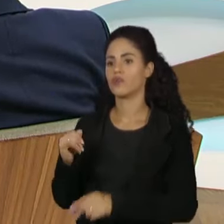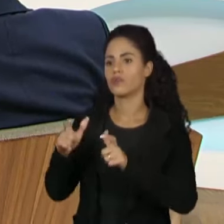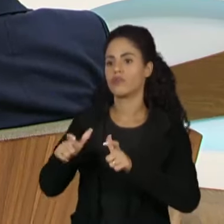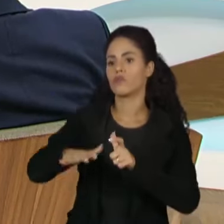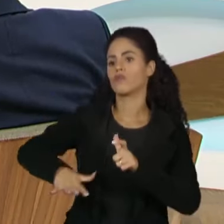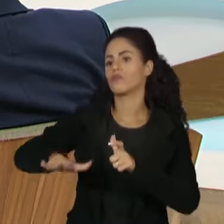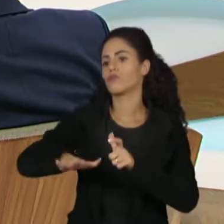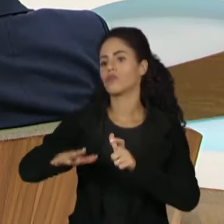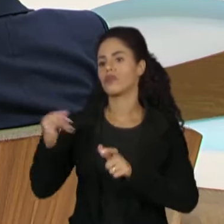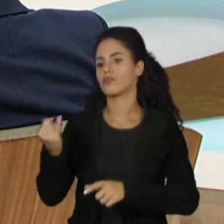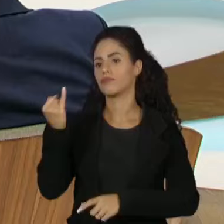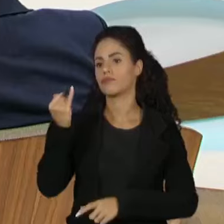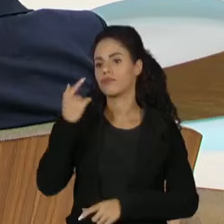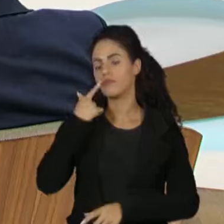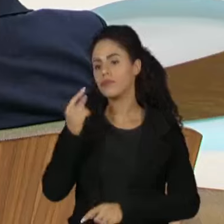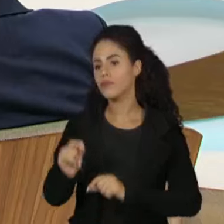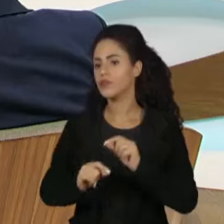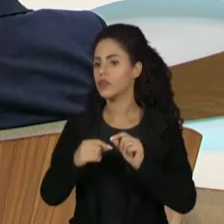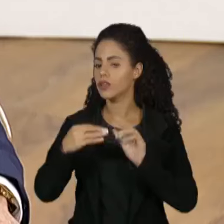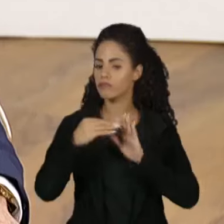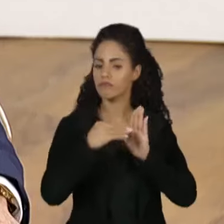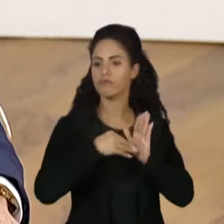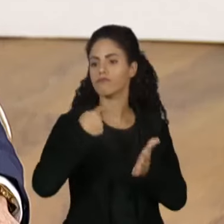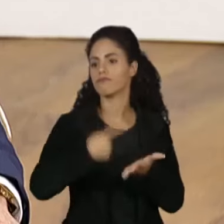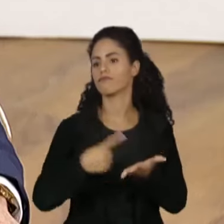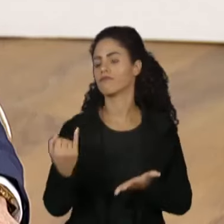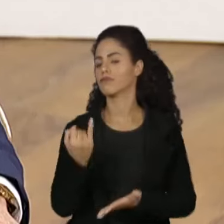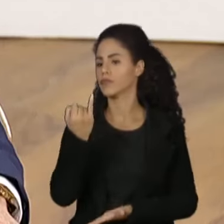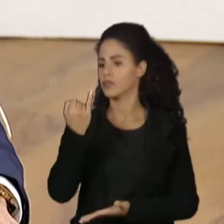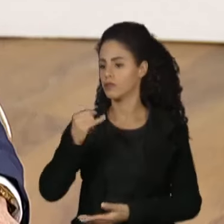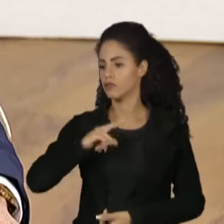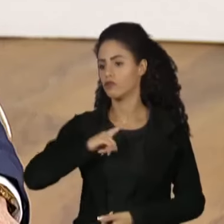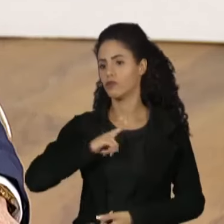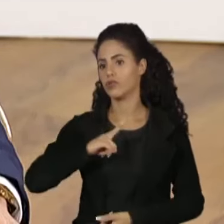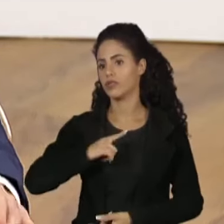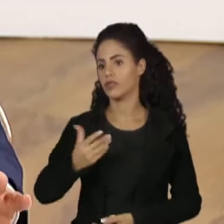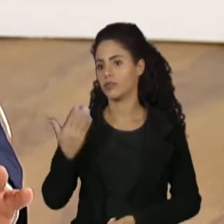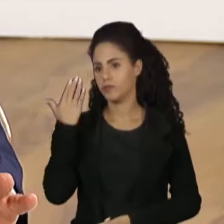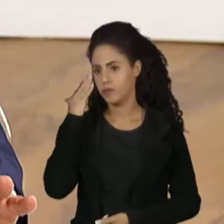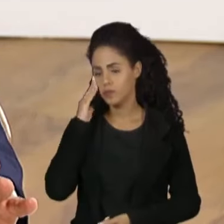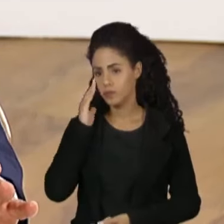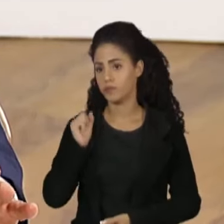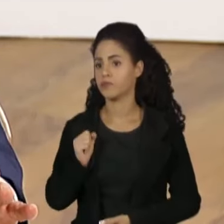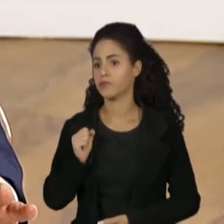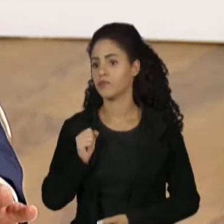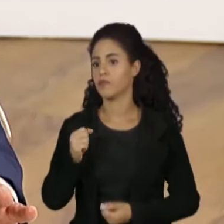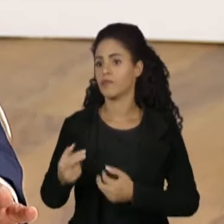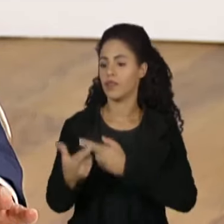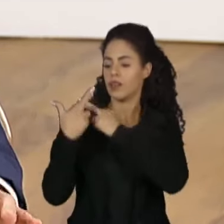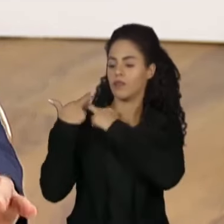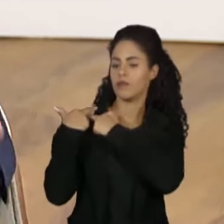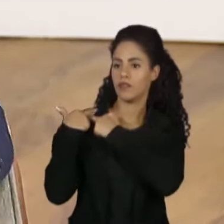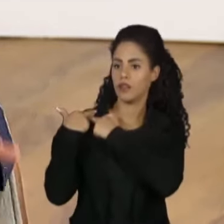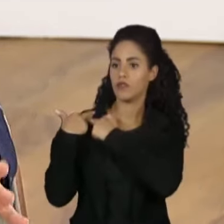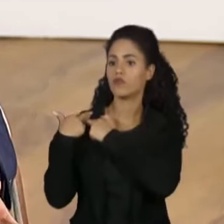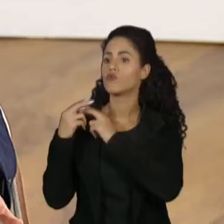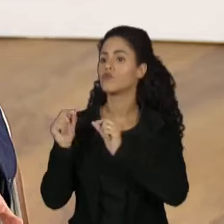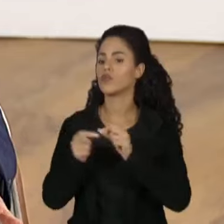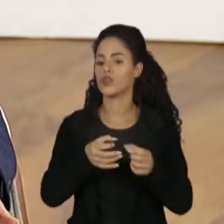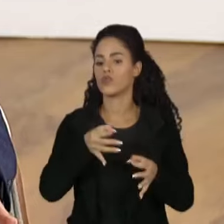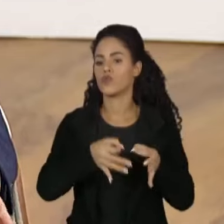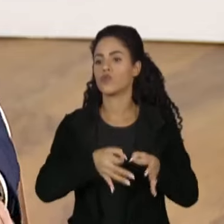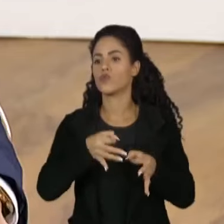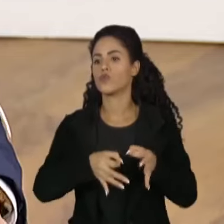de implementação de agendas importantes para o judiciário. Veja, o papel do Supremo é